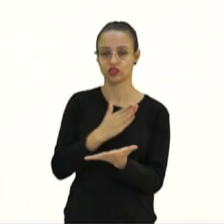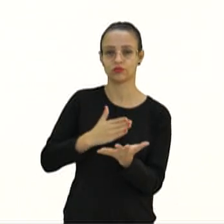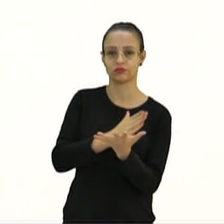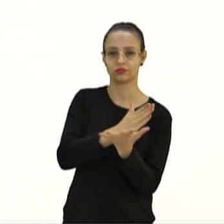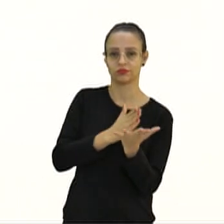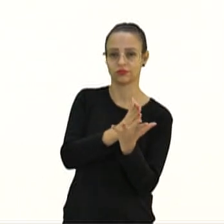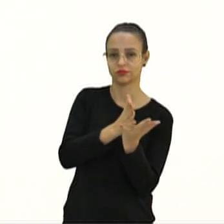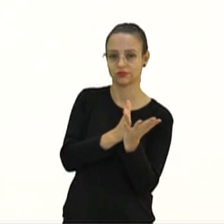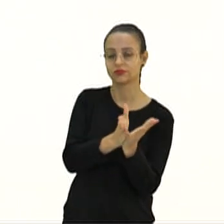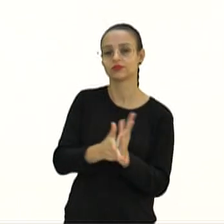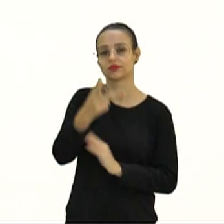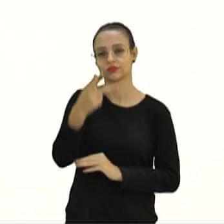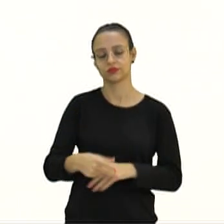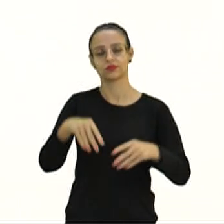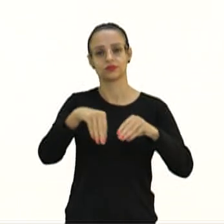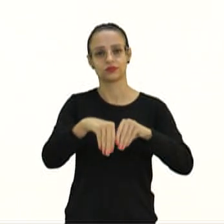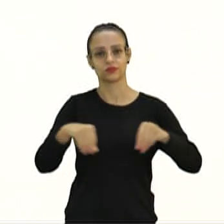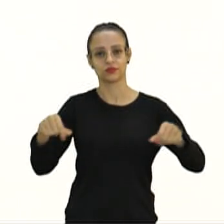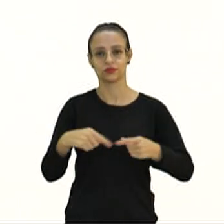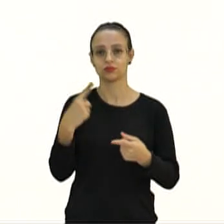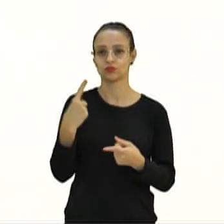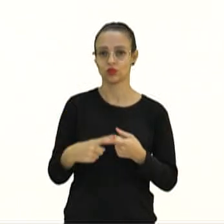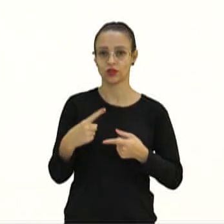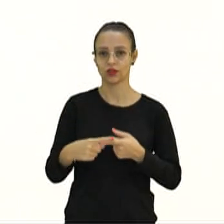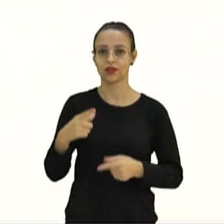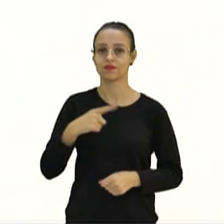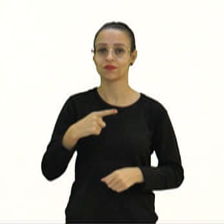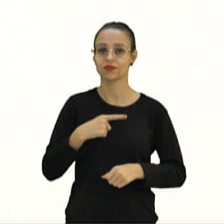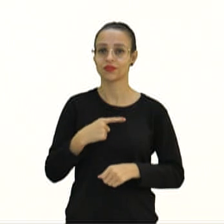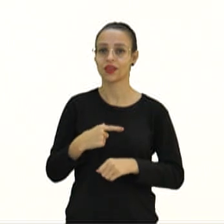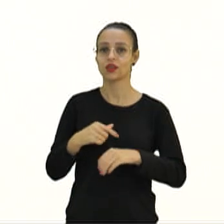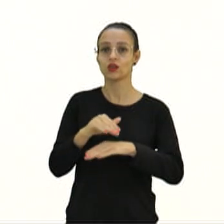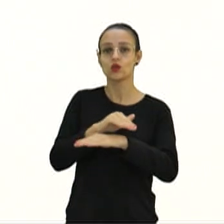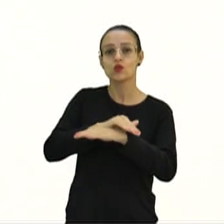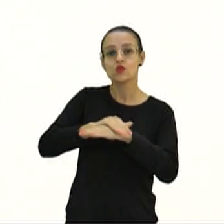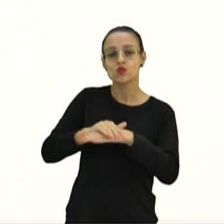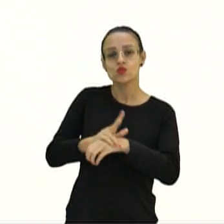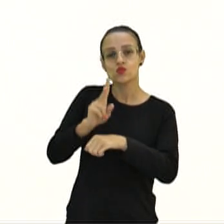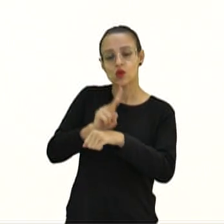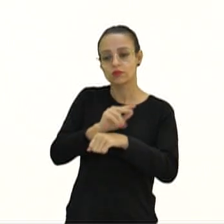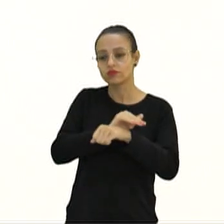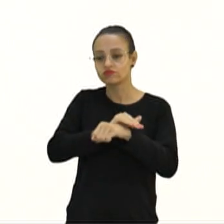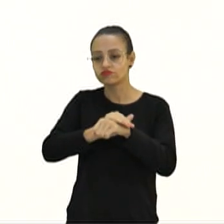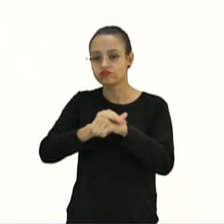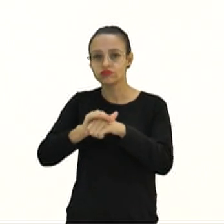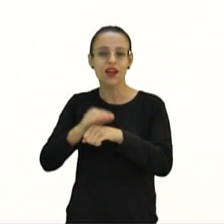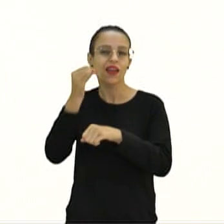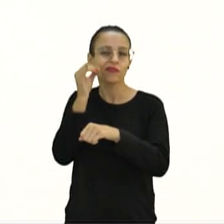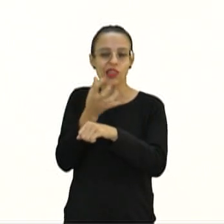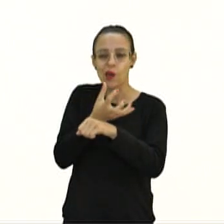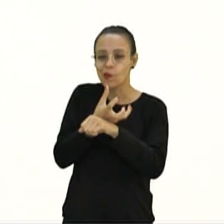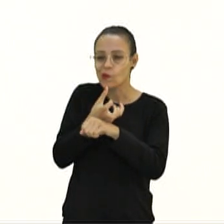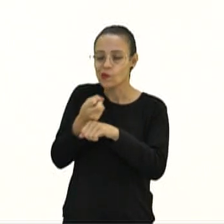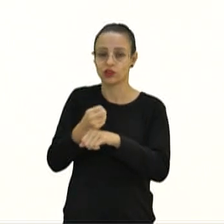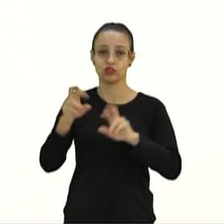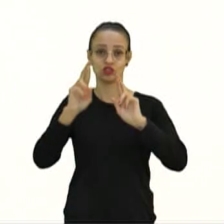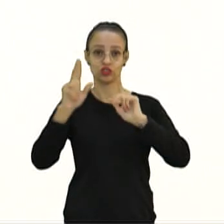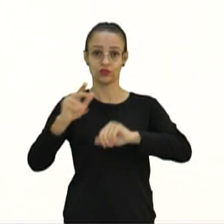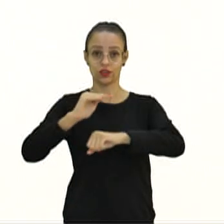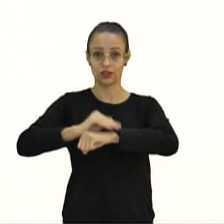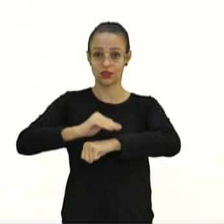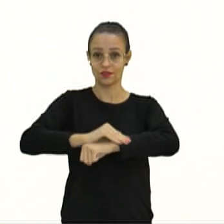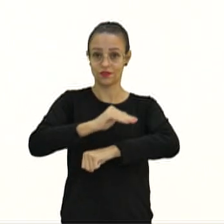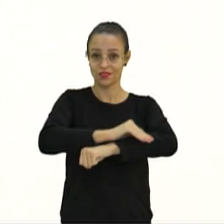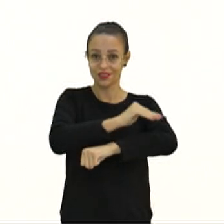ambiente terrestre. Por quê? Porque eles têm uma proteção no corpo contra o ressecamento. Diferente dos anfíbios